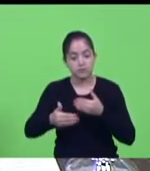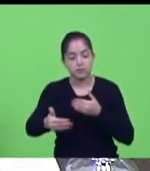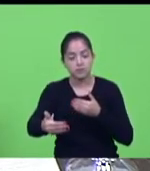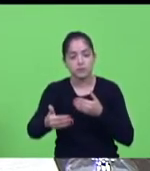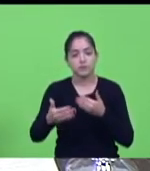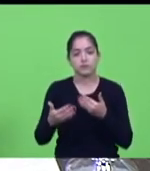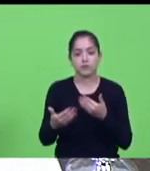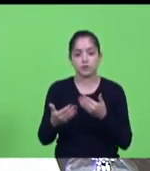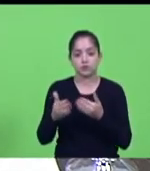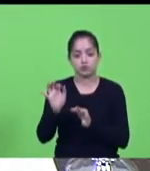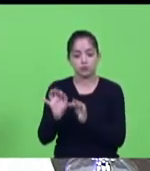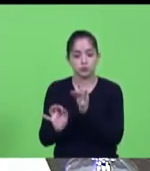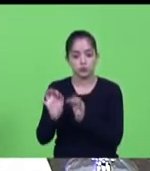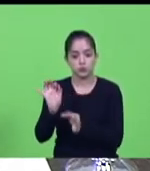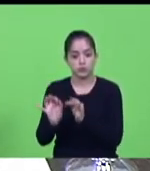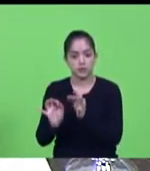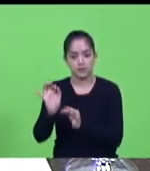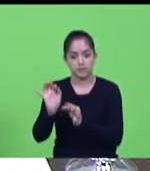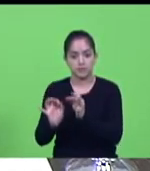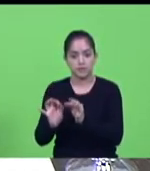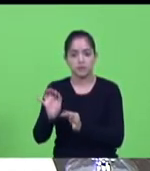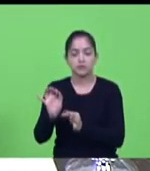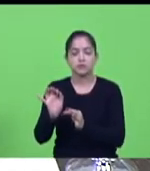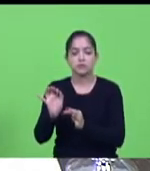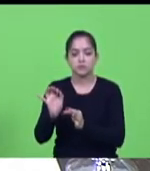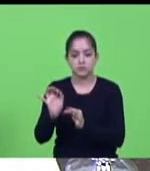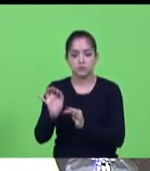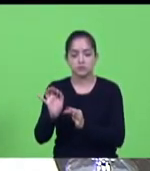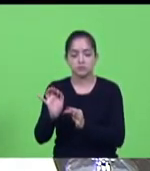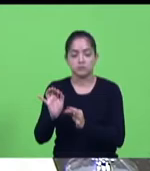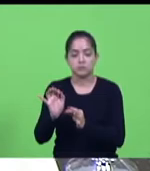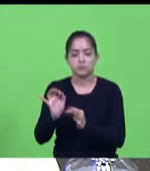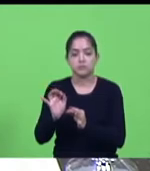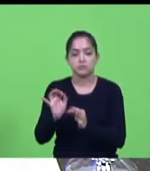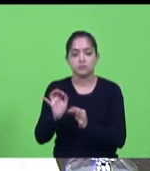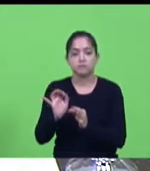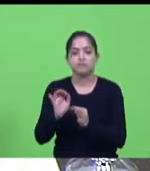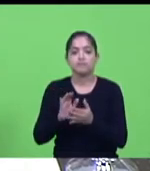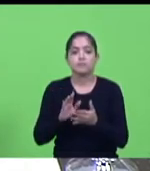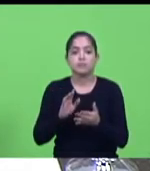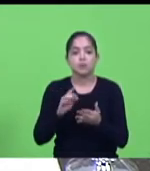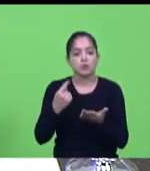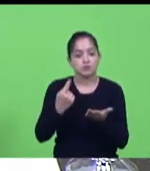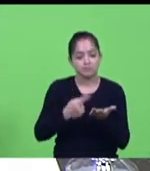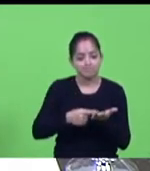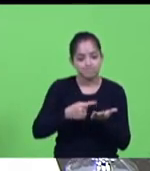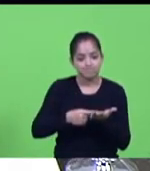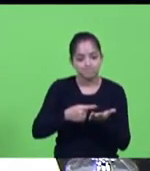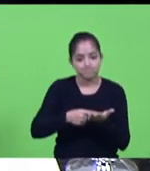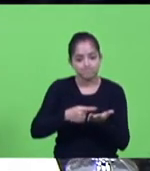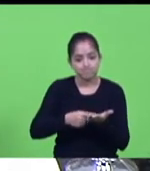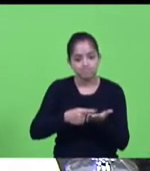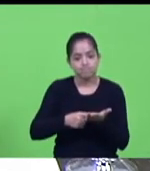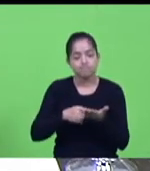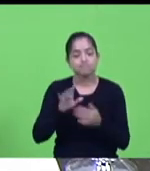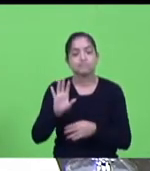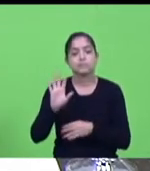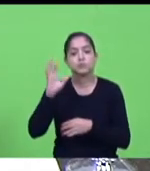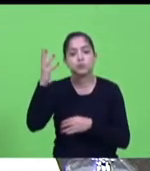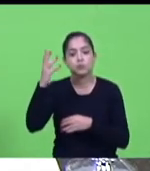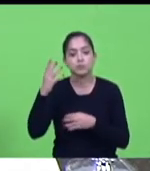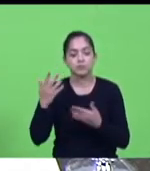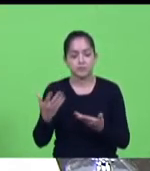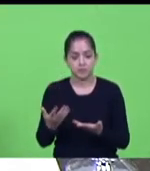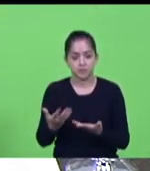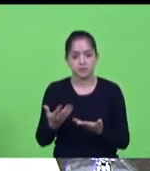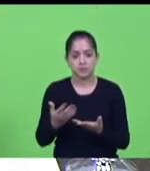o julgamento no mérito venha ao encontro do que aconteceu em sede